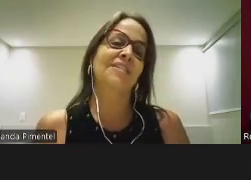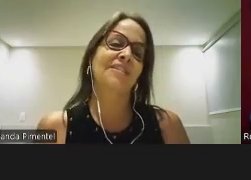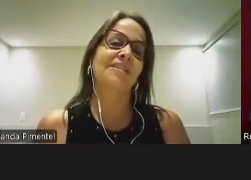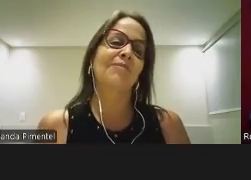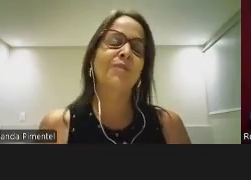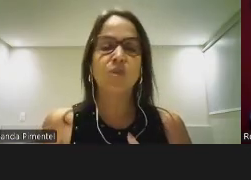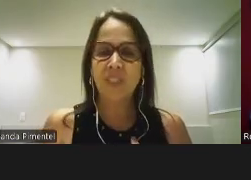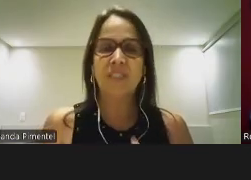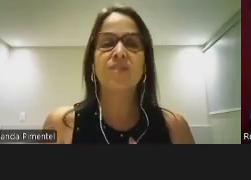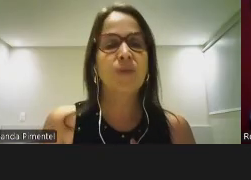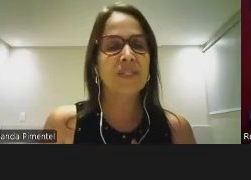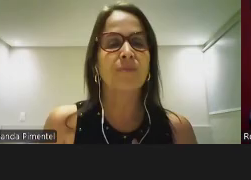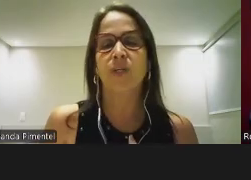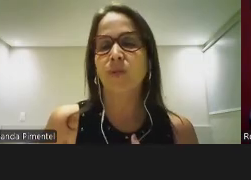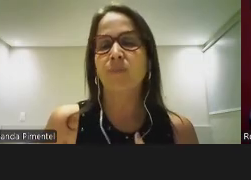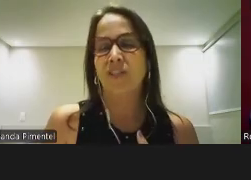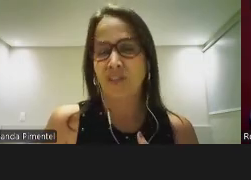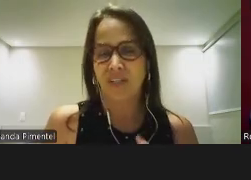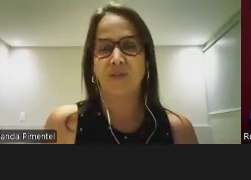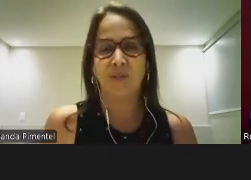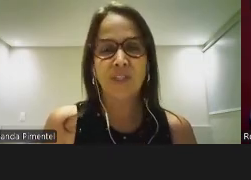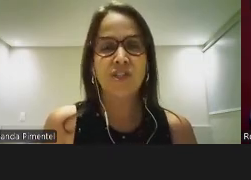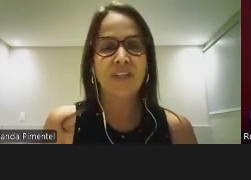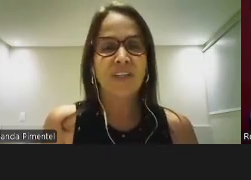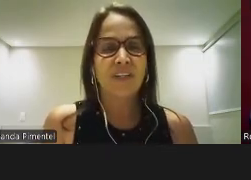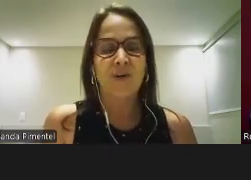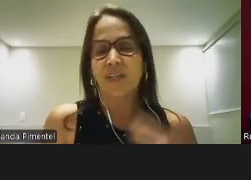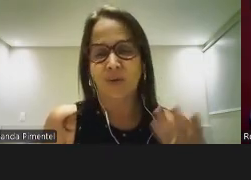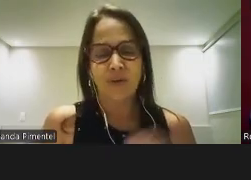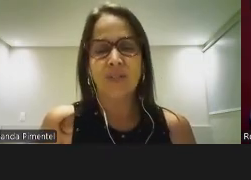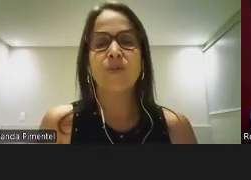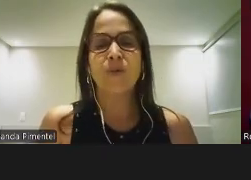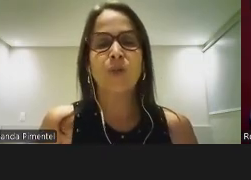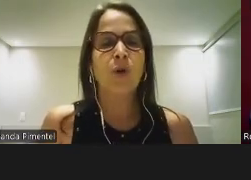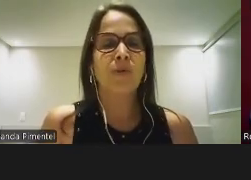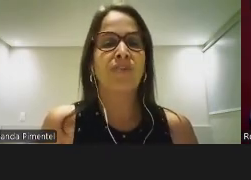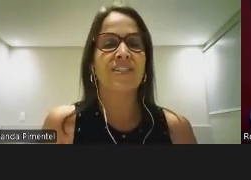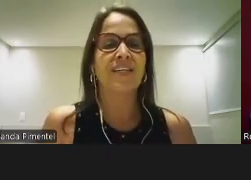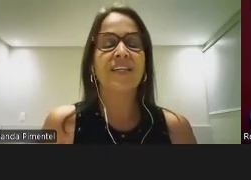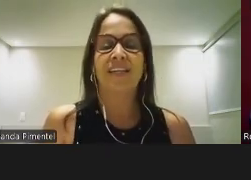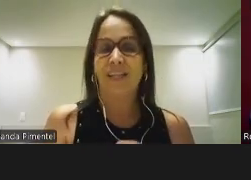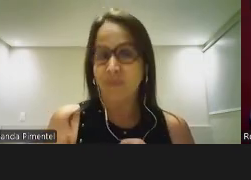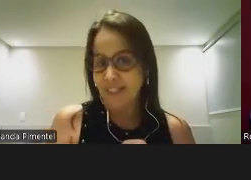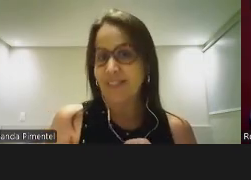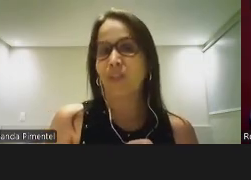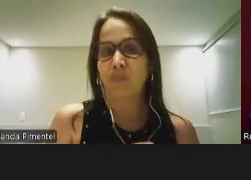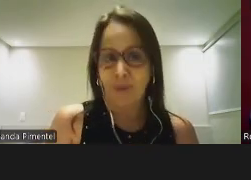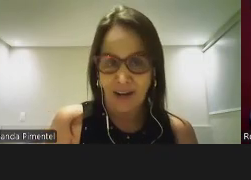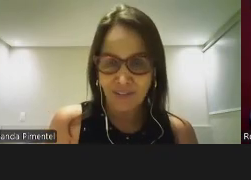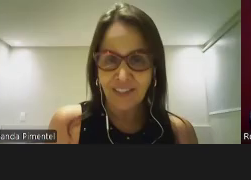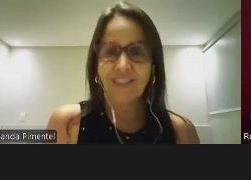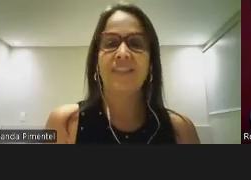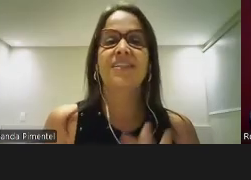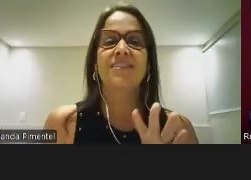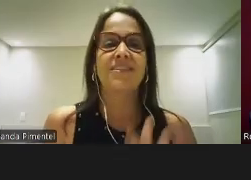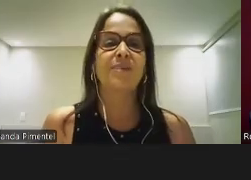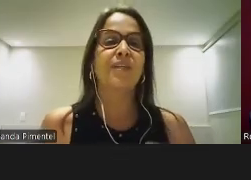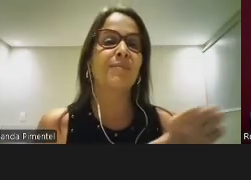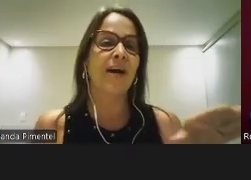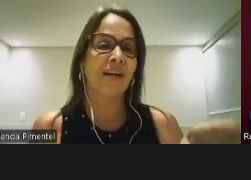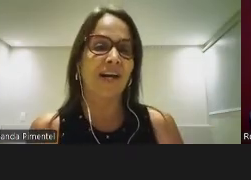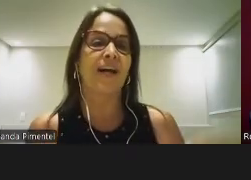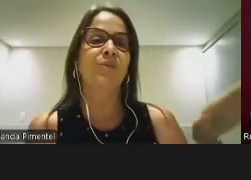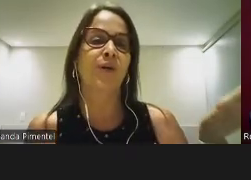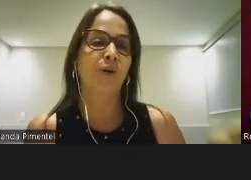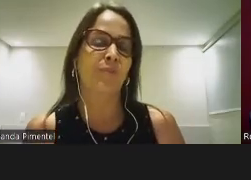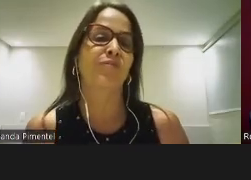topa fazer esse exame, mas eu preciso de um exame que dure mais de 3 horas, 4 horas. O senhor topa fazer? E ele me disse que topava. Esse exame